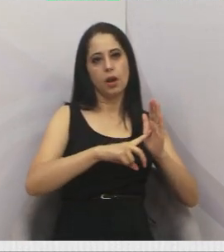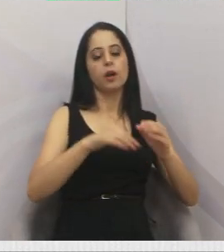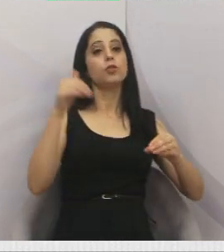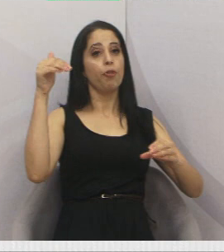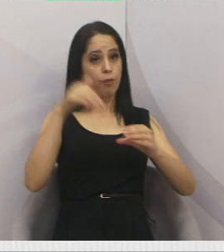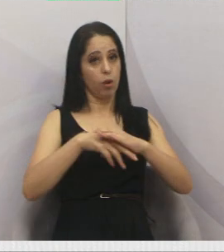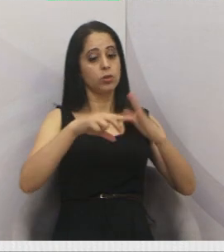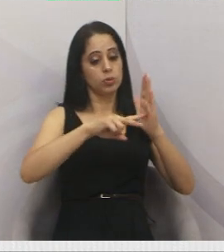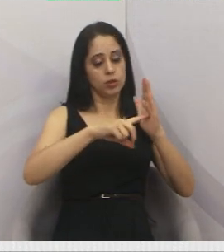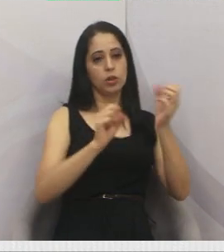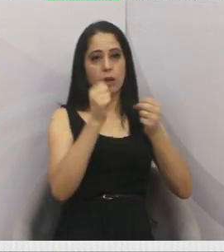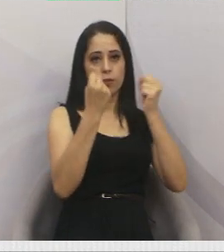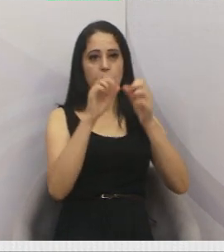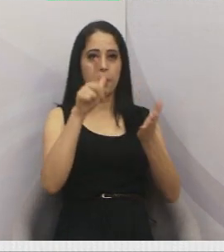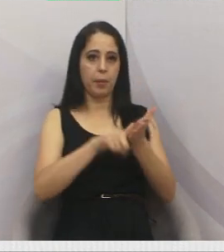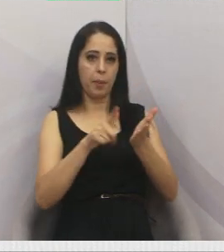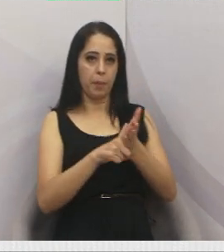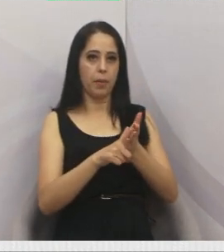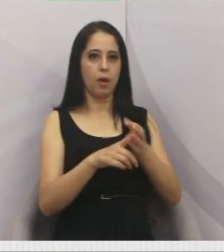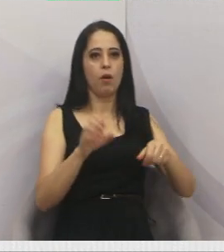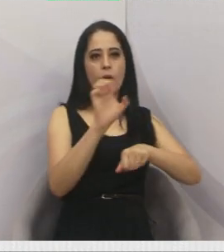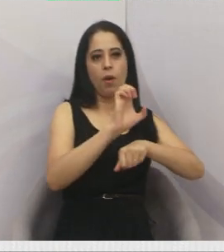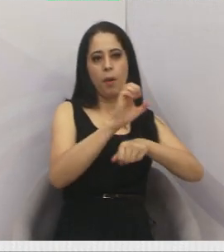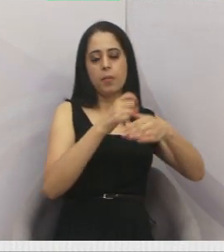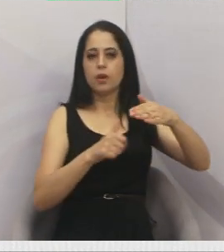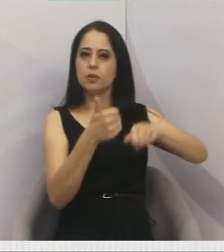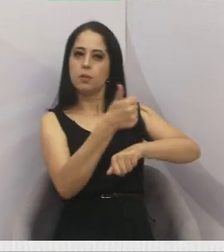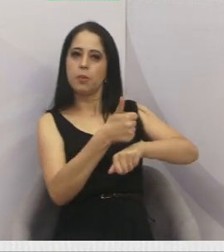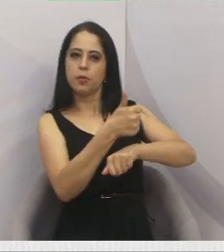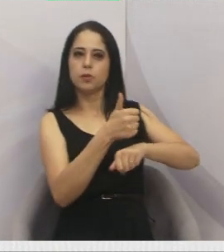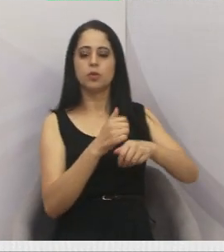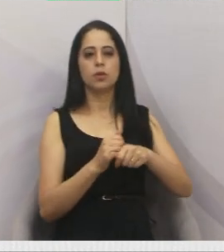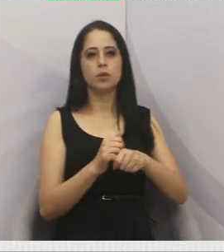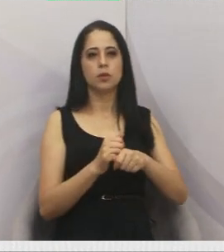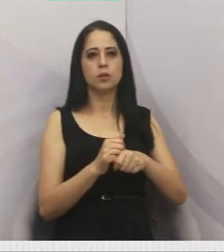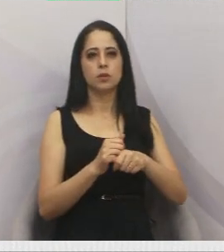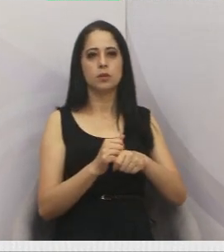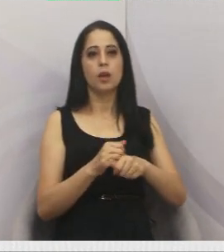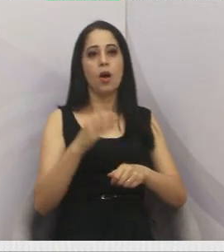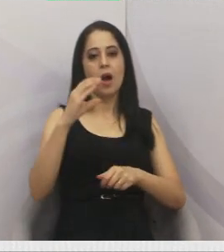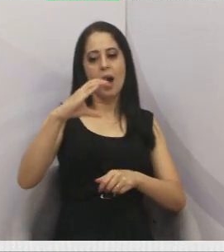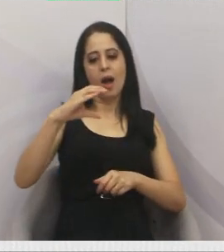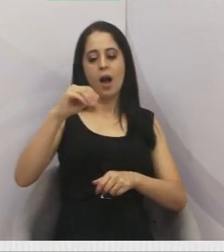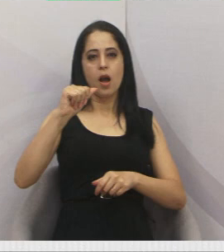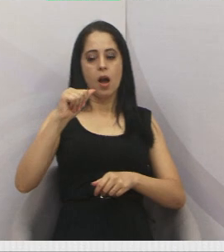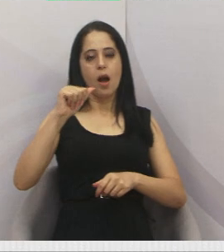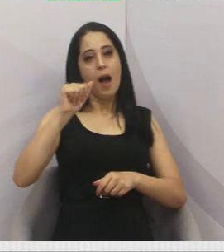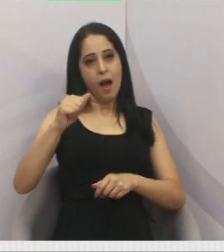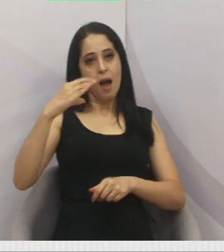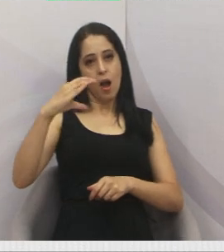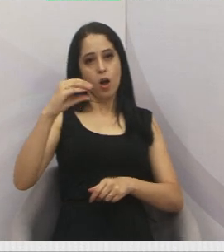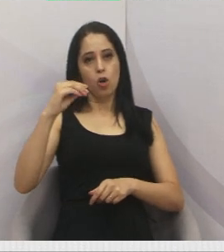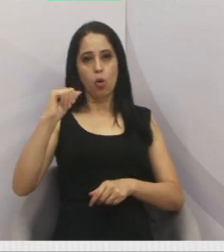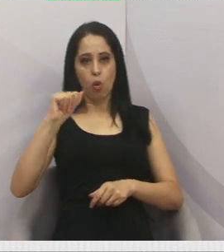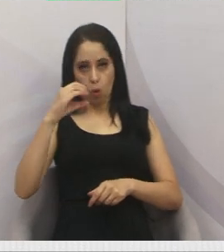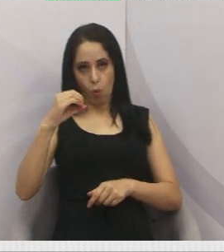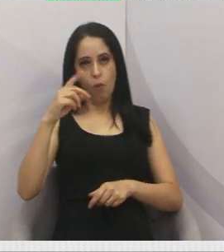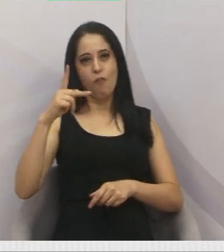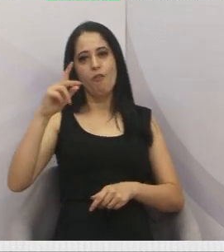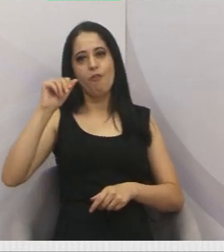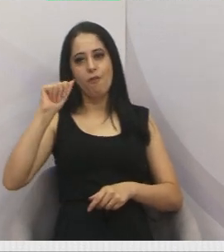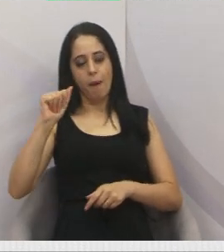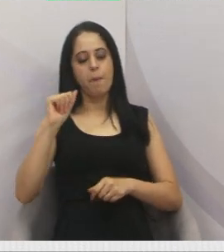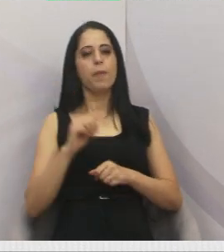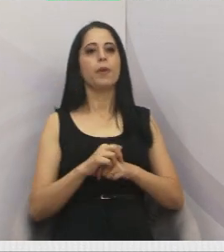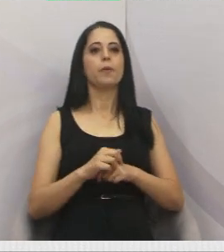sindicatos papeleiros. Segmento empresas e entidades profissionais. Um voto para a Convap, Associação das Construtoras.